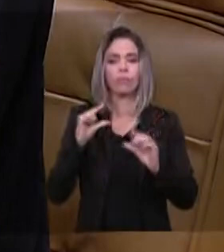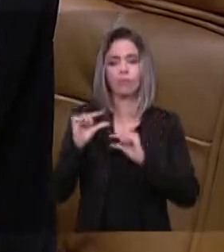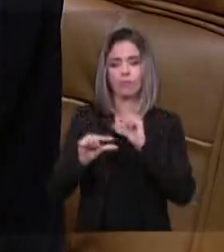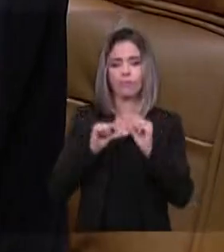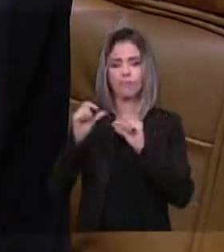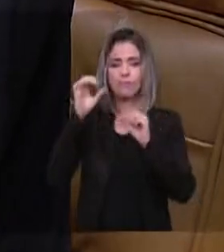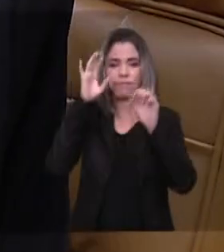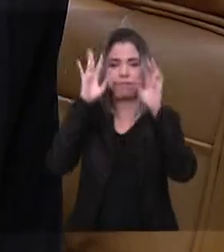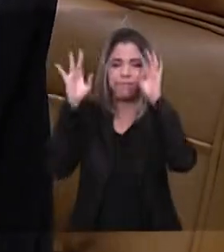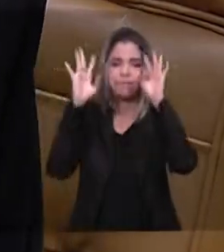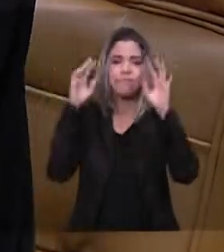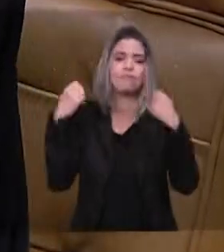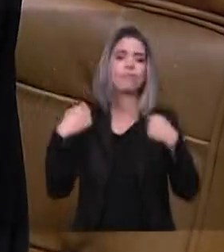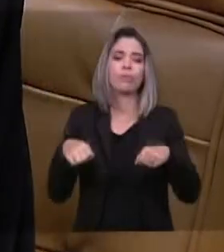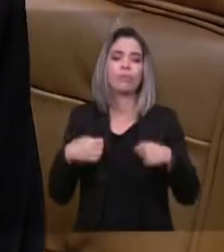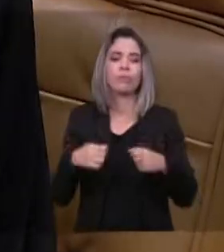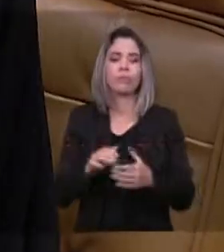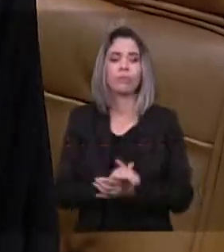reflexões.